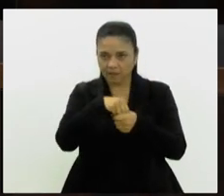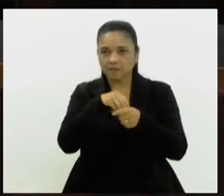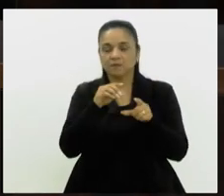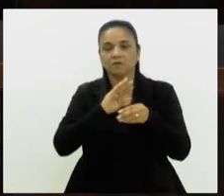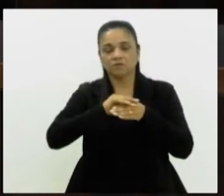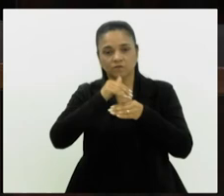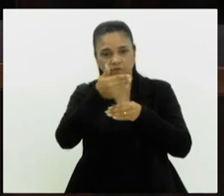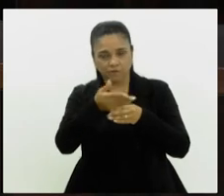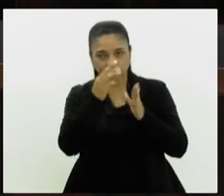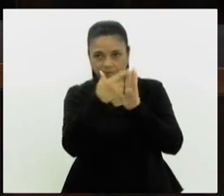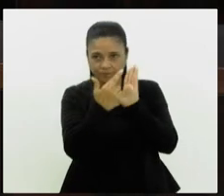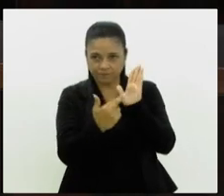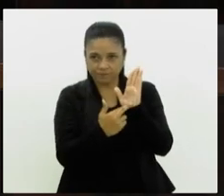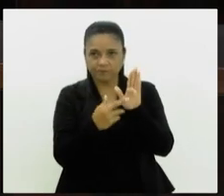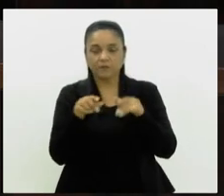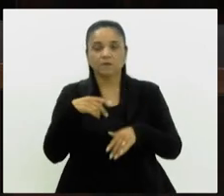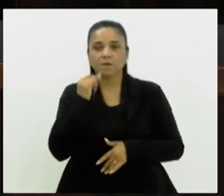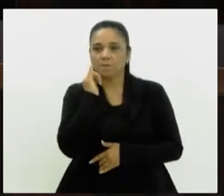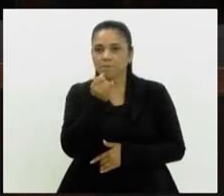deputado Rodrigo Amorim.